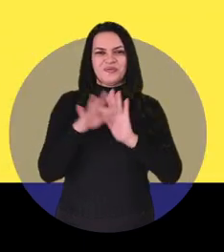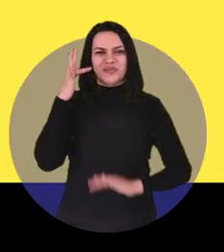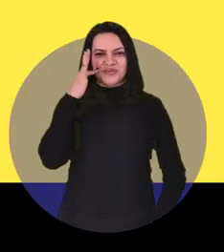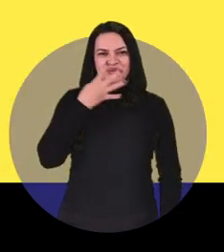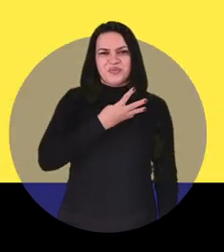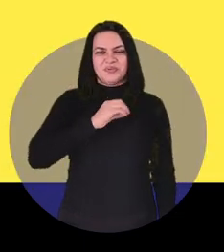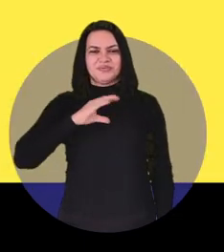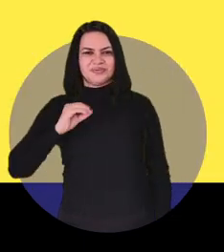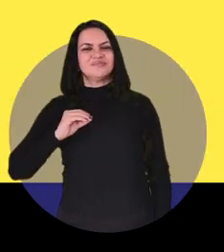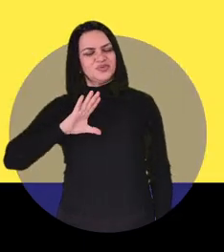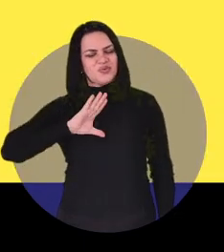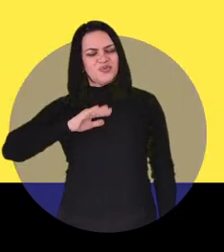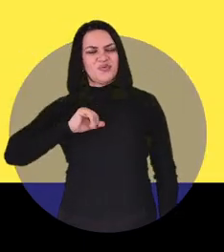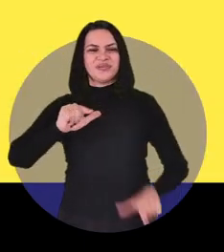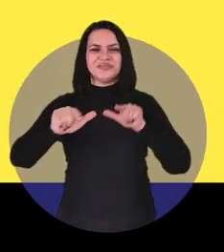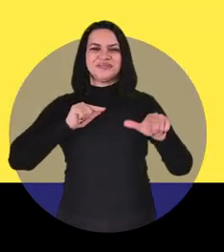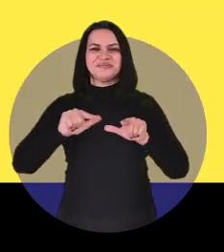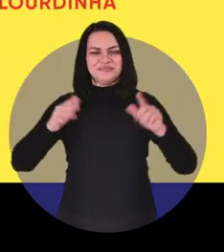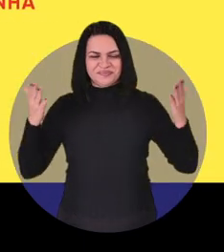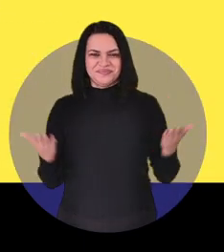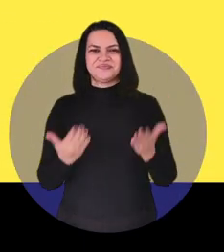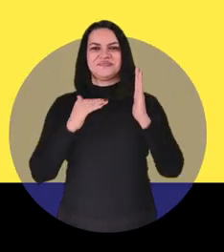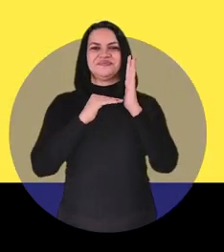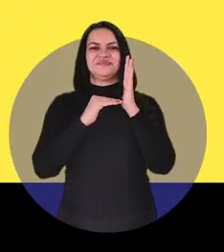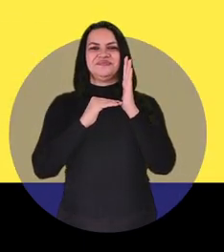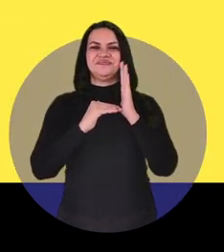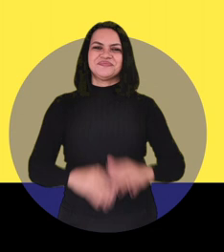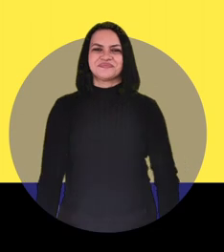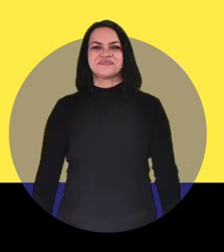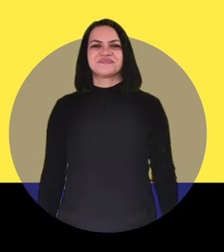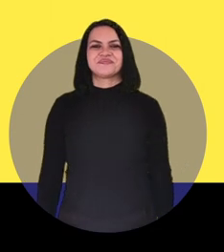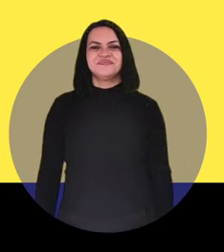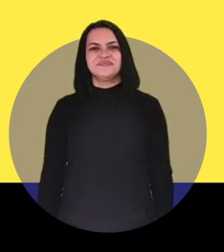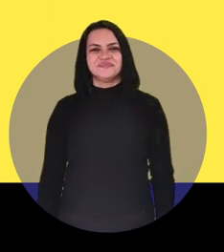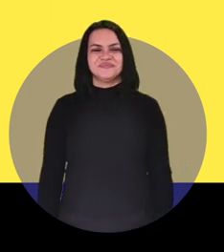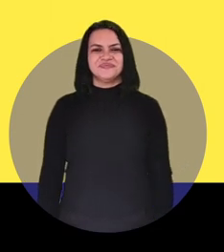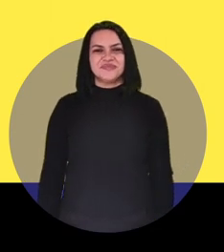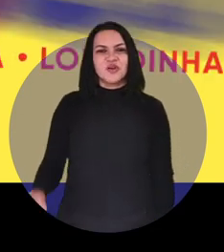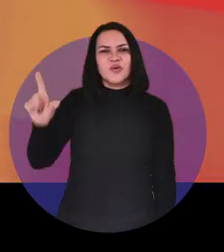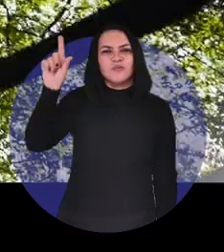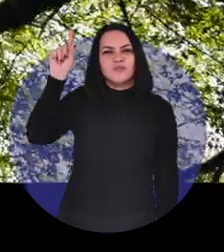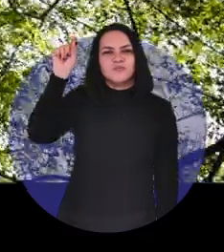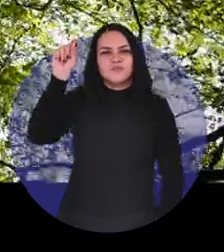Começa agora o programa Flávio Dino 400, Coragem e Trabalho, agora no Senado.